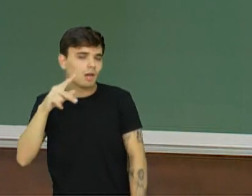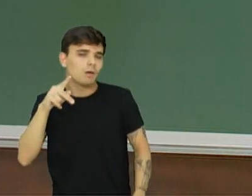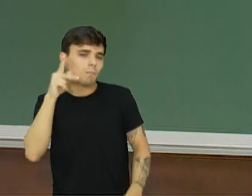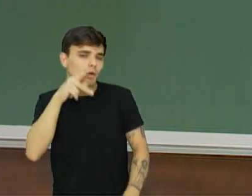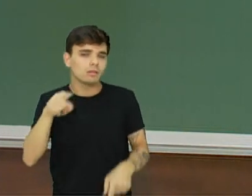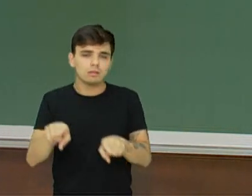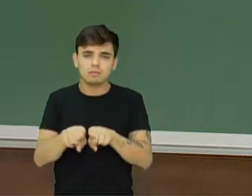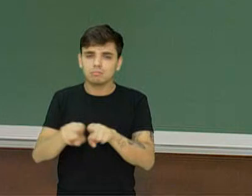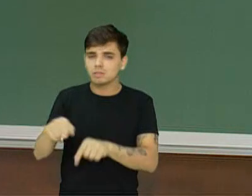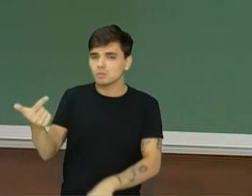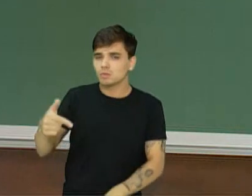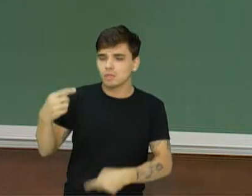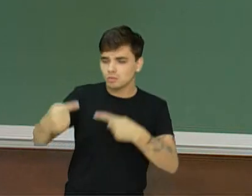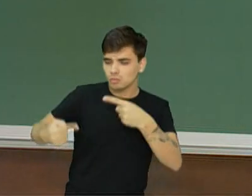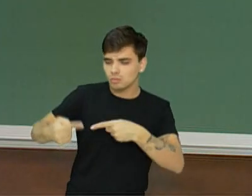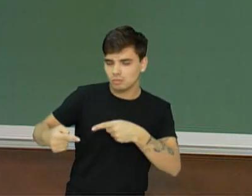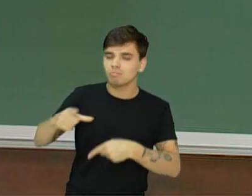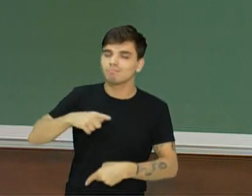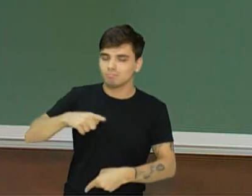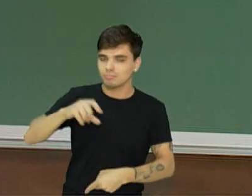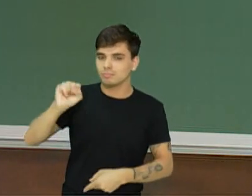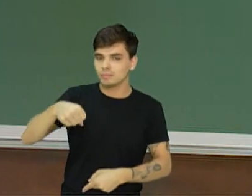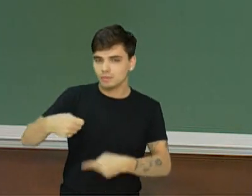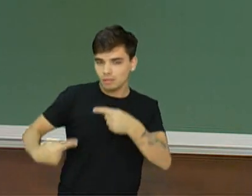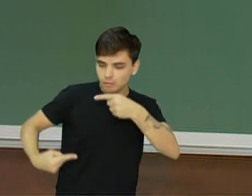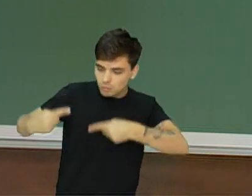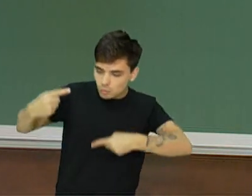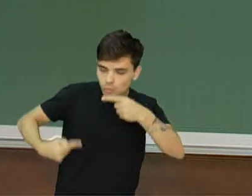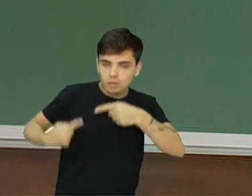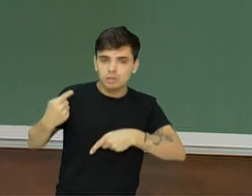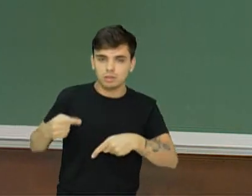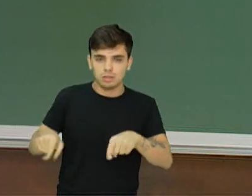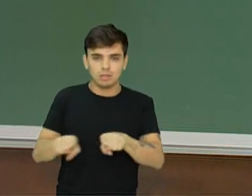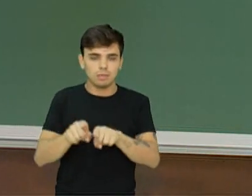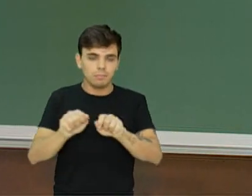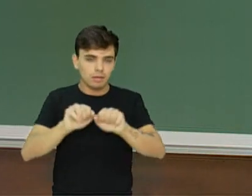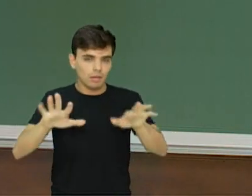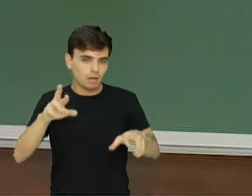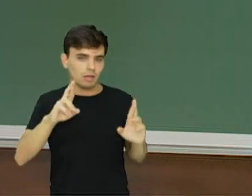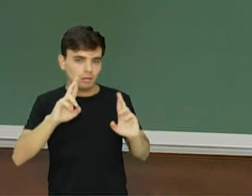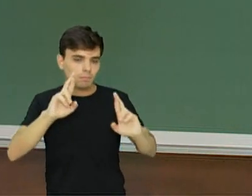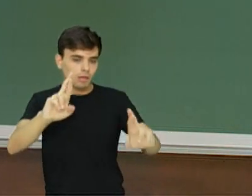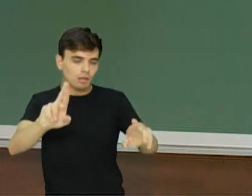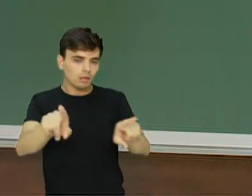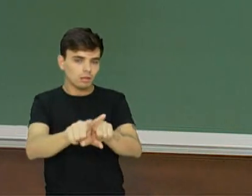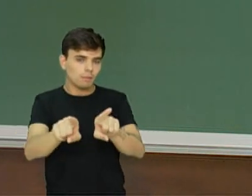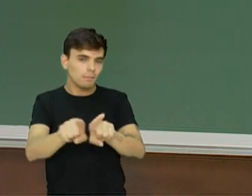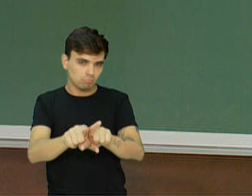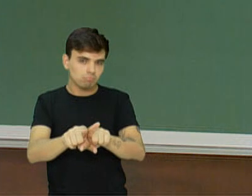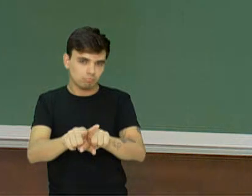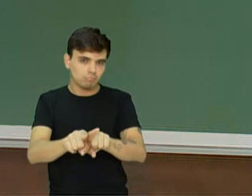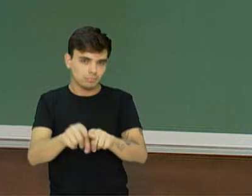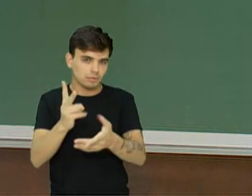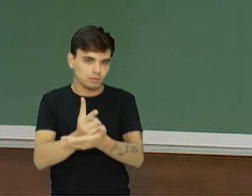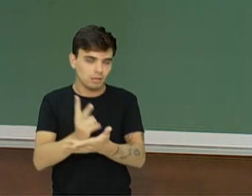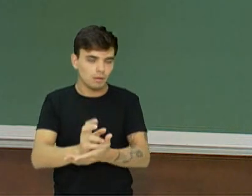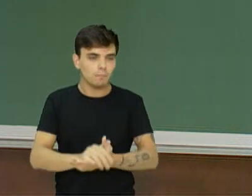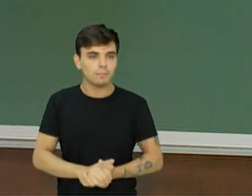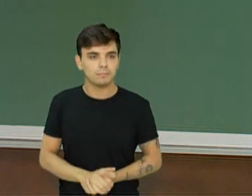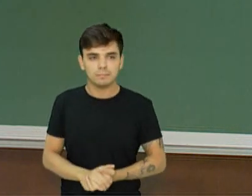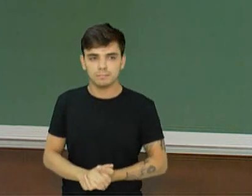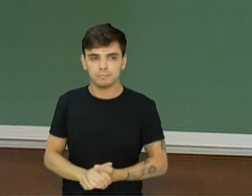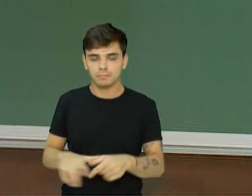se discute, não está com nada. A gente tem sim que discutir política, claro, respeitosamente o tempo inteiro, né?